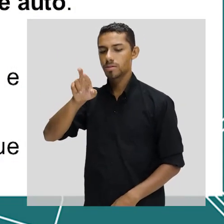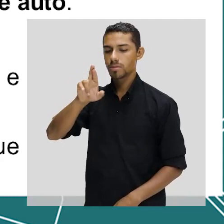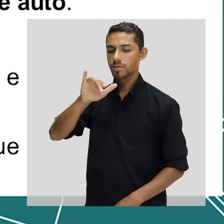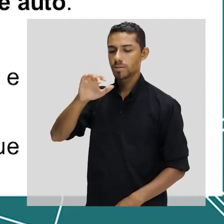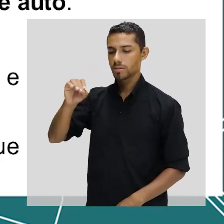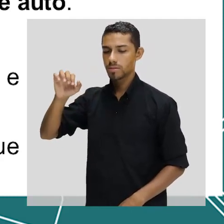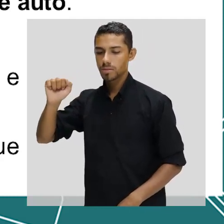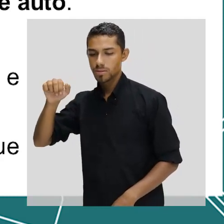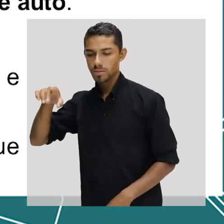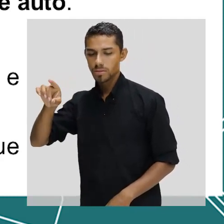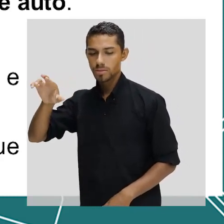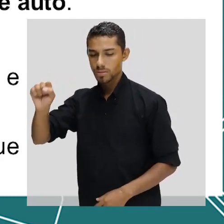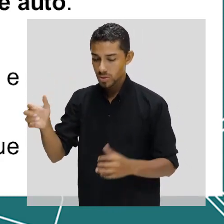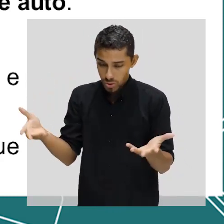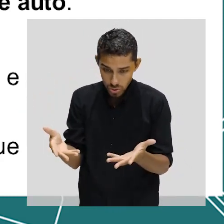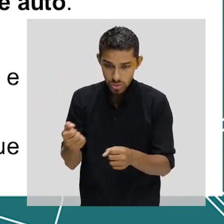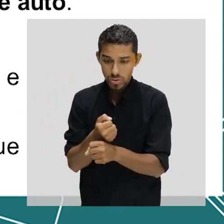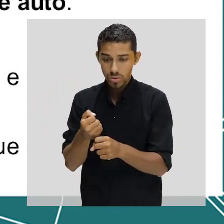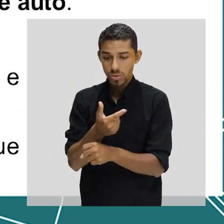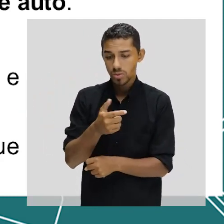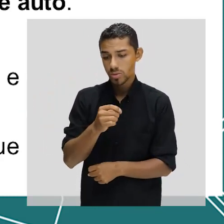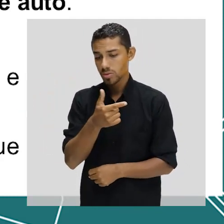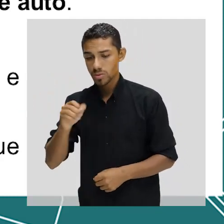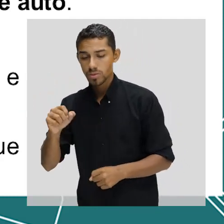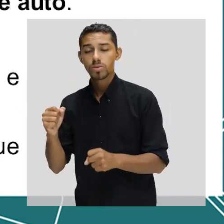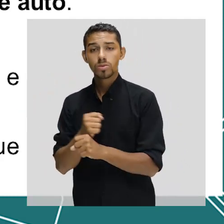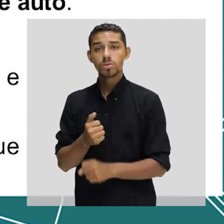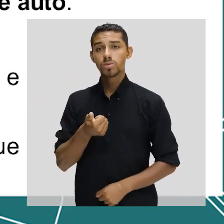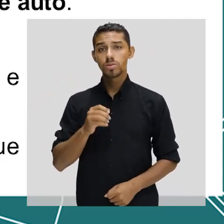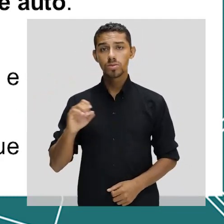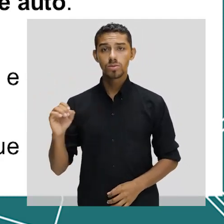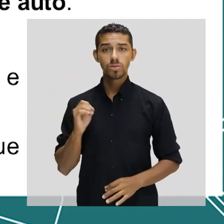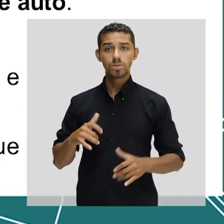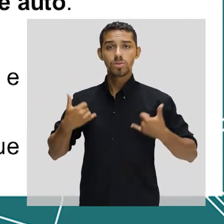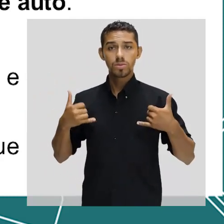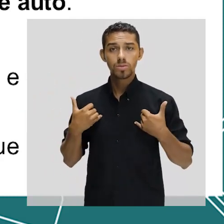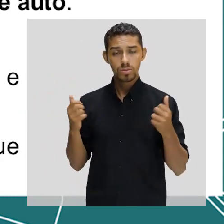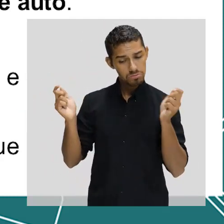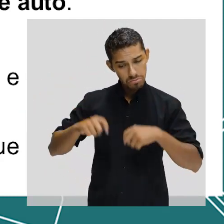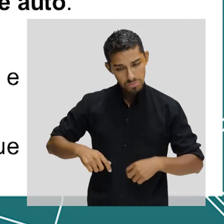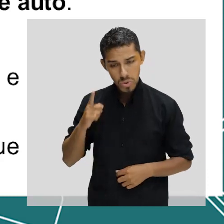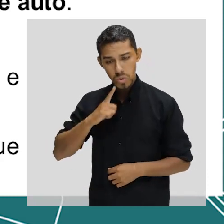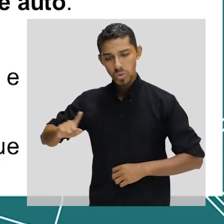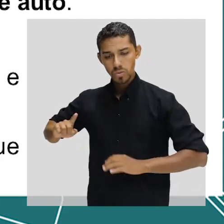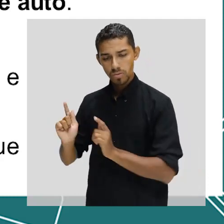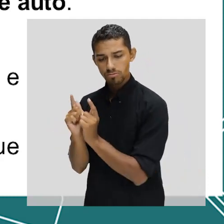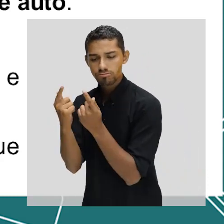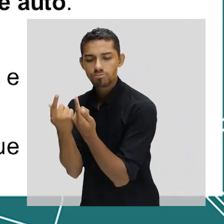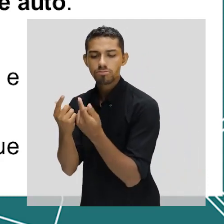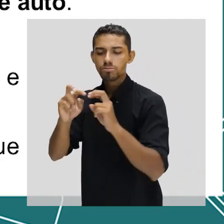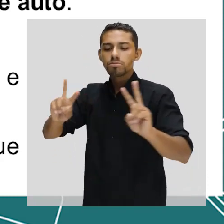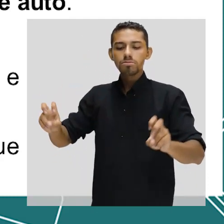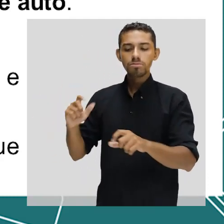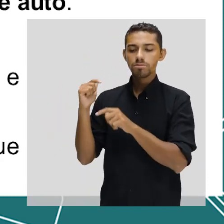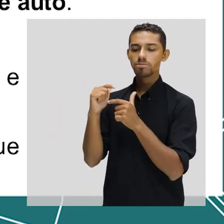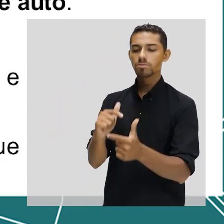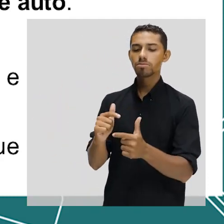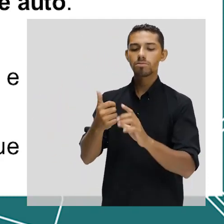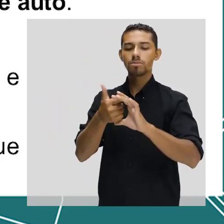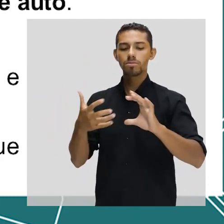ano está fazendo seu centenário. Então, atenção a isso, mas é outro assunto. Bailados coletivos que obedecem a um tema tradicional e caracterizador. Uma